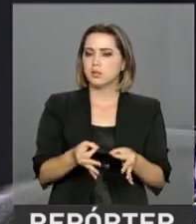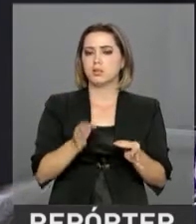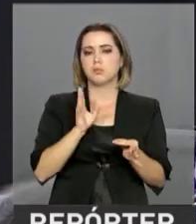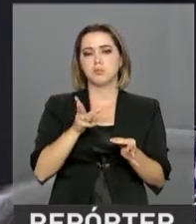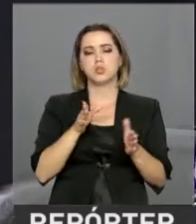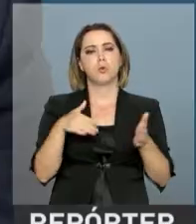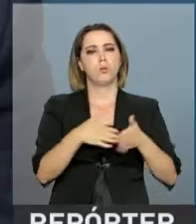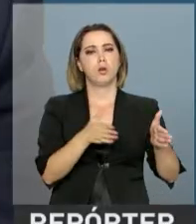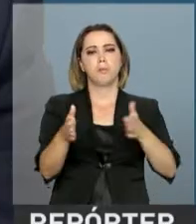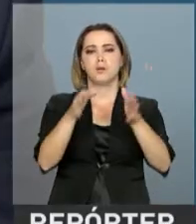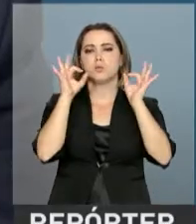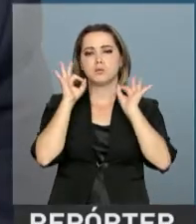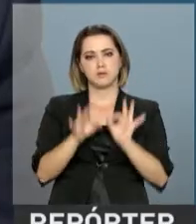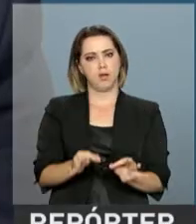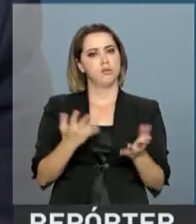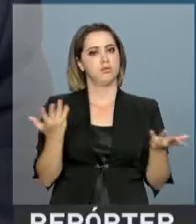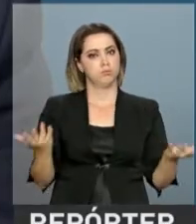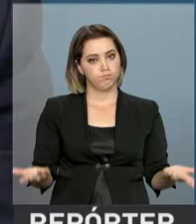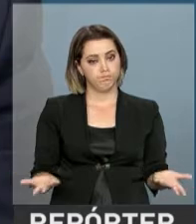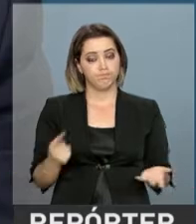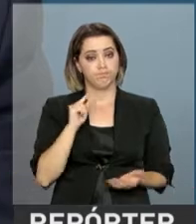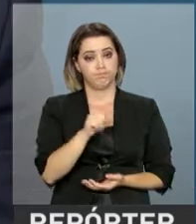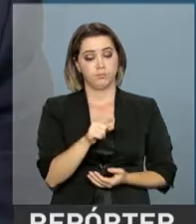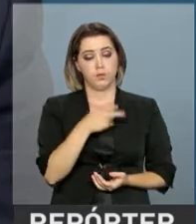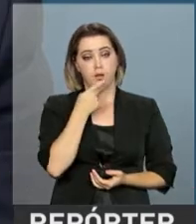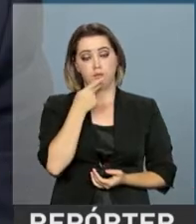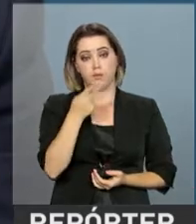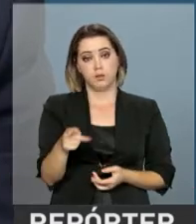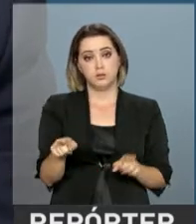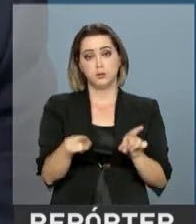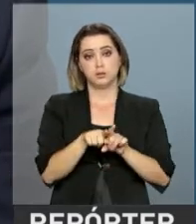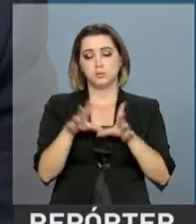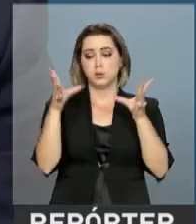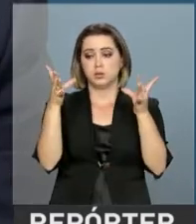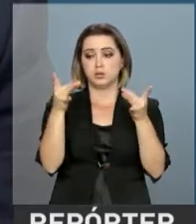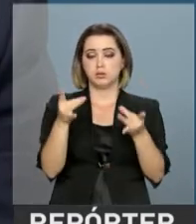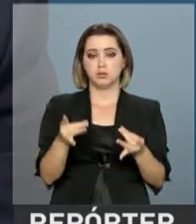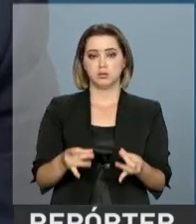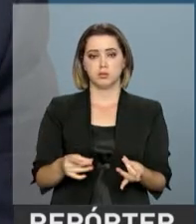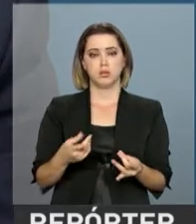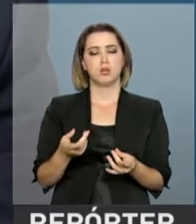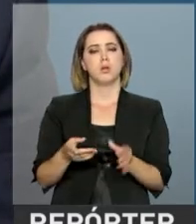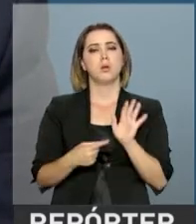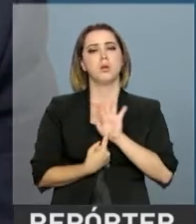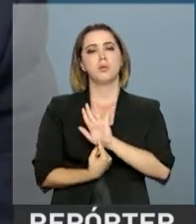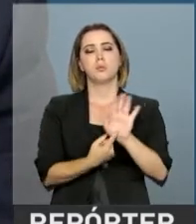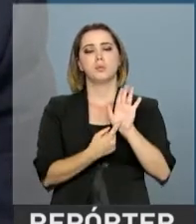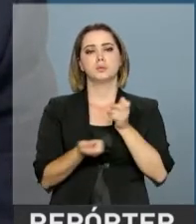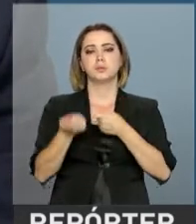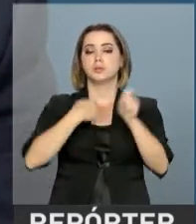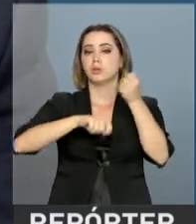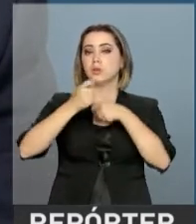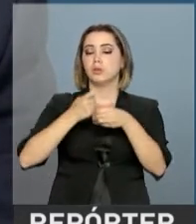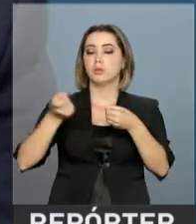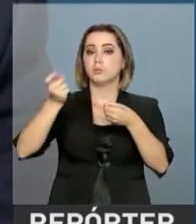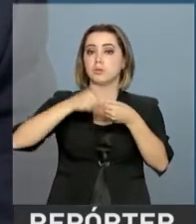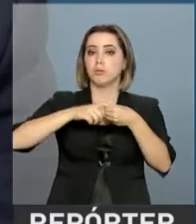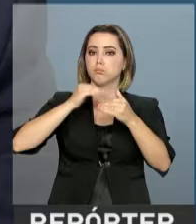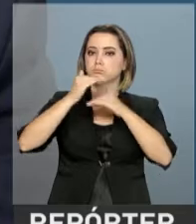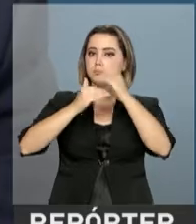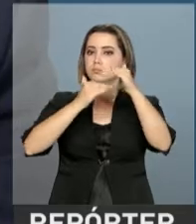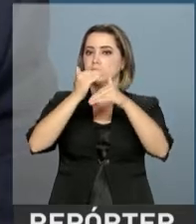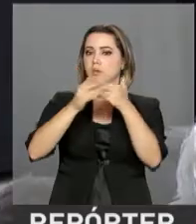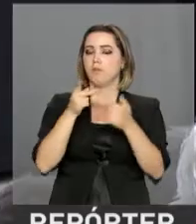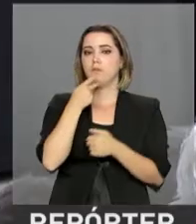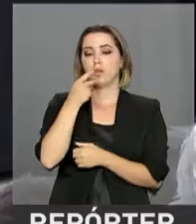ajustados temer mencionou indicadores que mostram que a economia está se reaquecendo o presidente citou a queda da